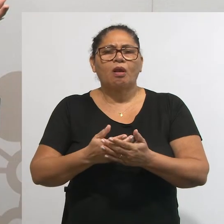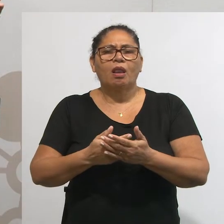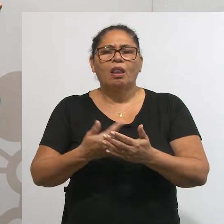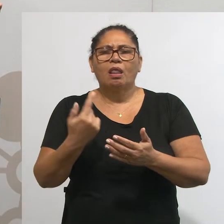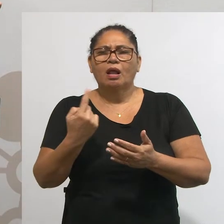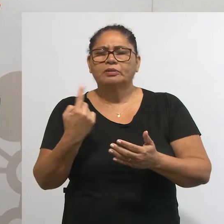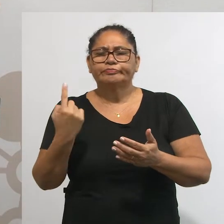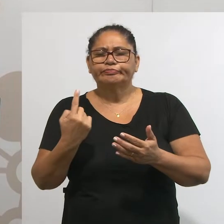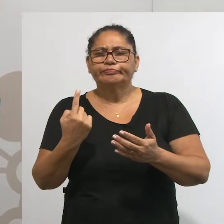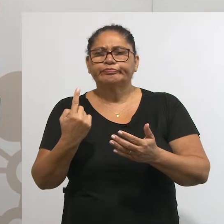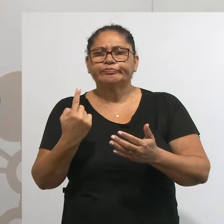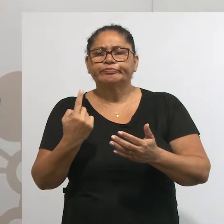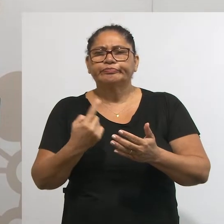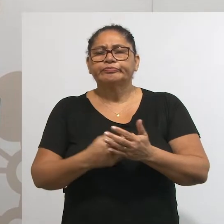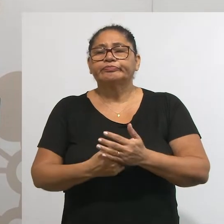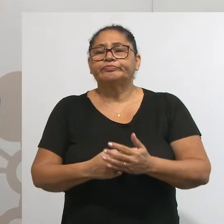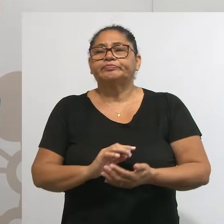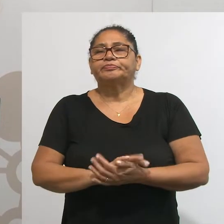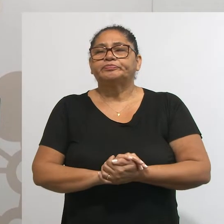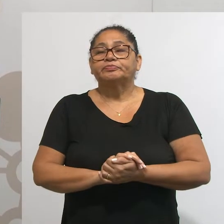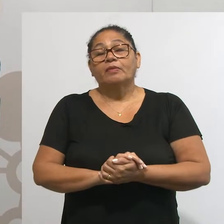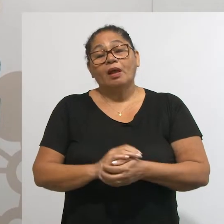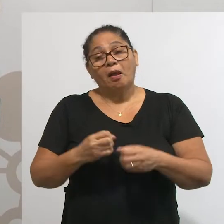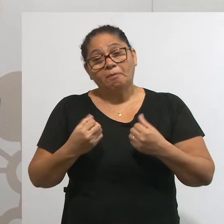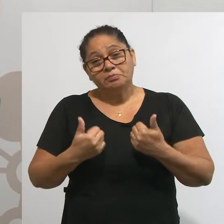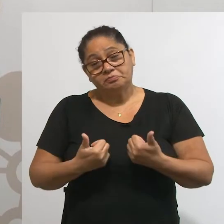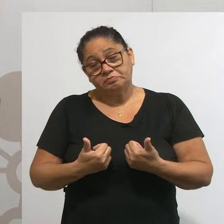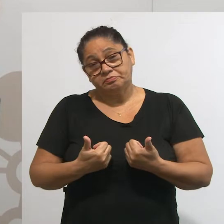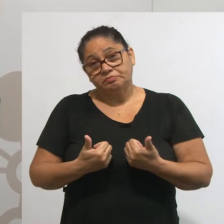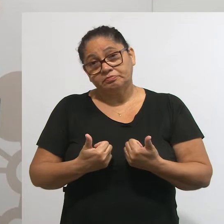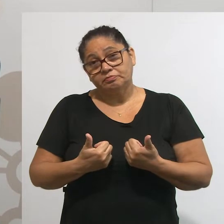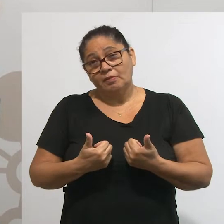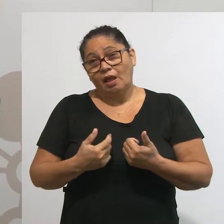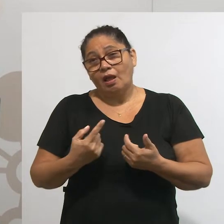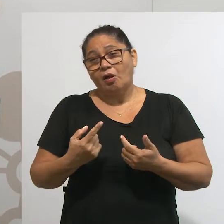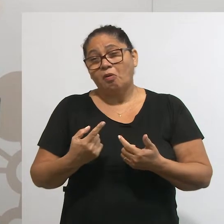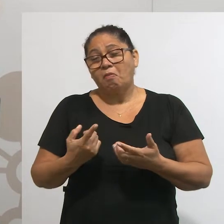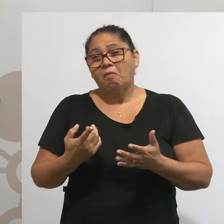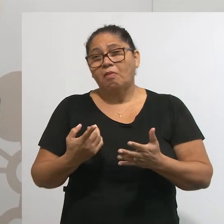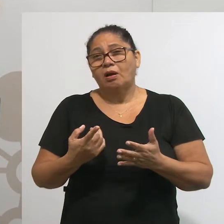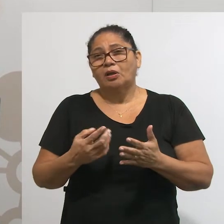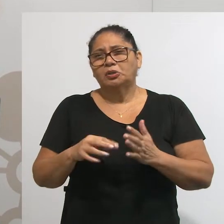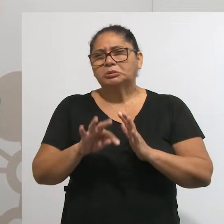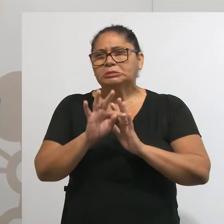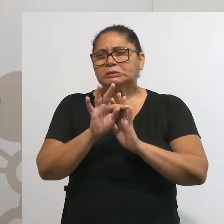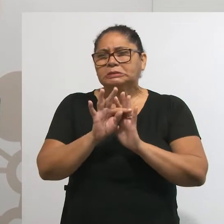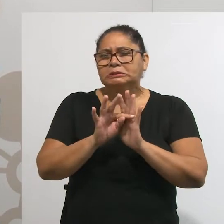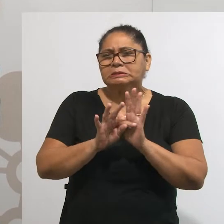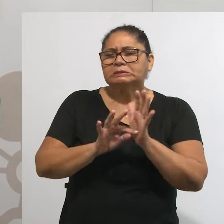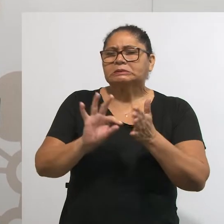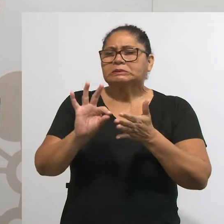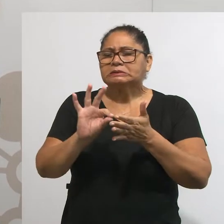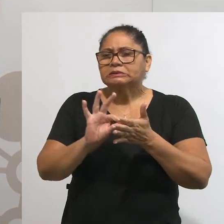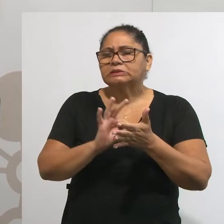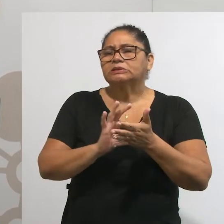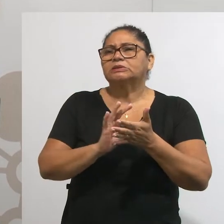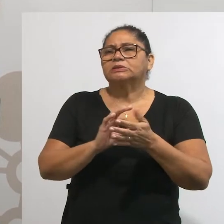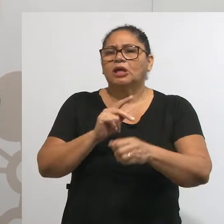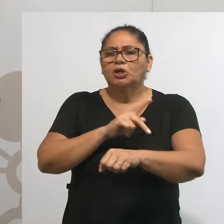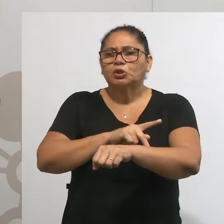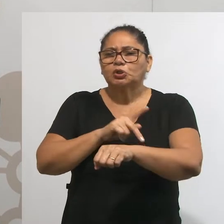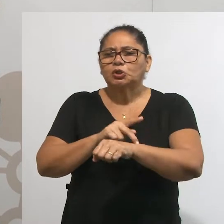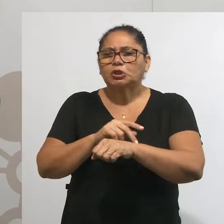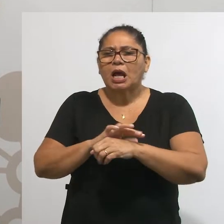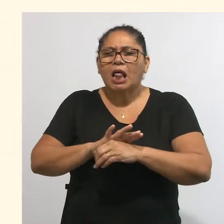na unidade 1. Bem, em uma das obras do Paulo Freire, que é a Pedagogia